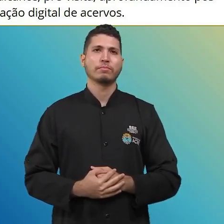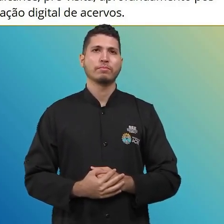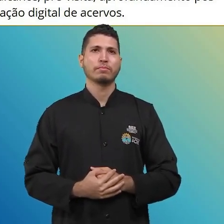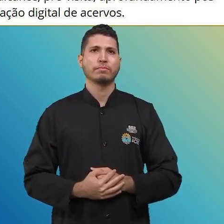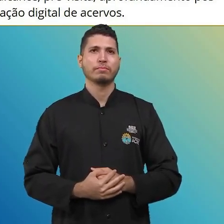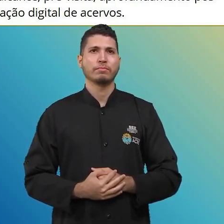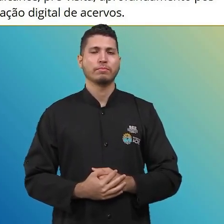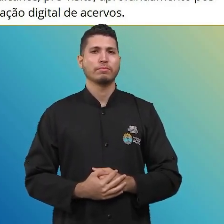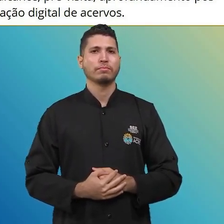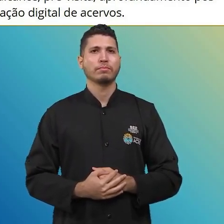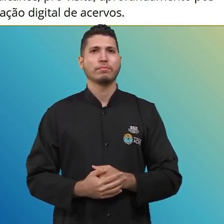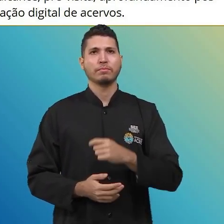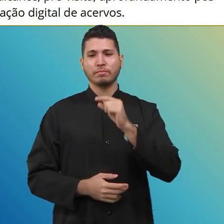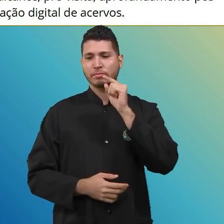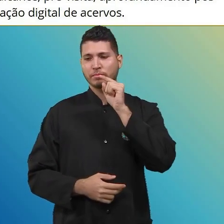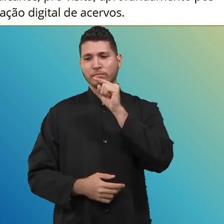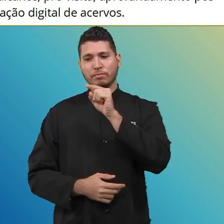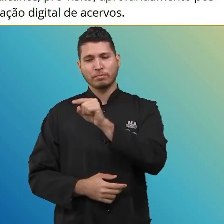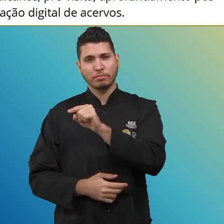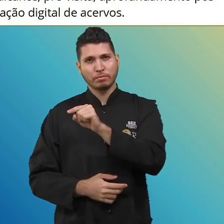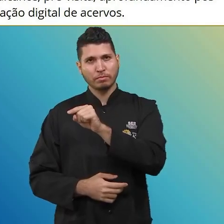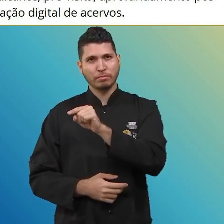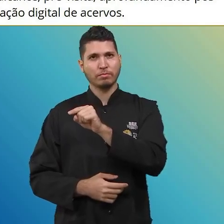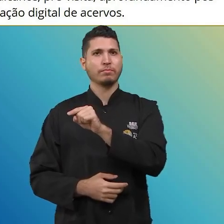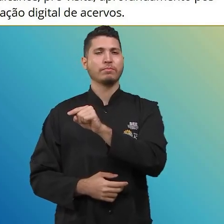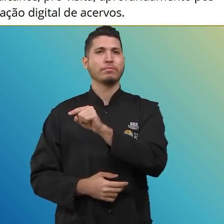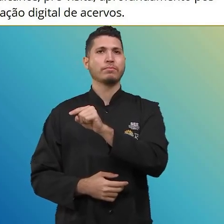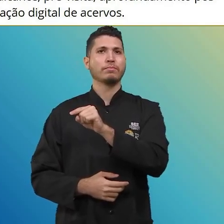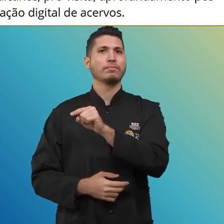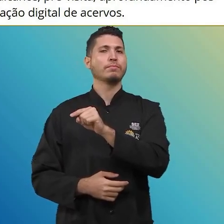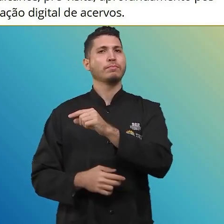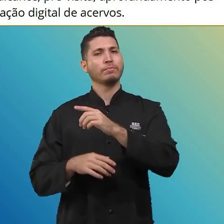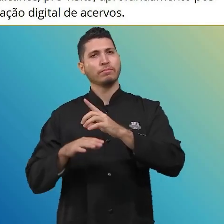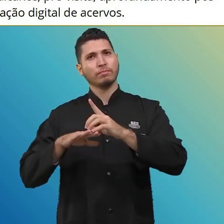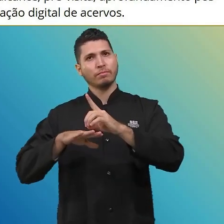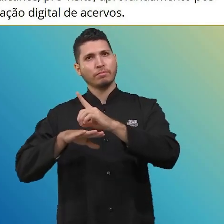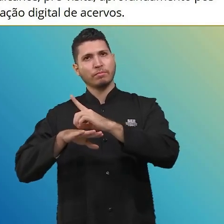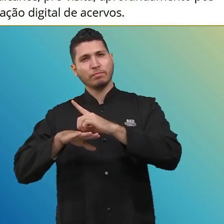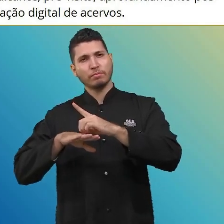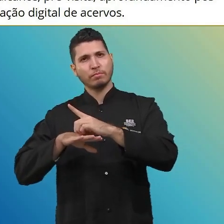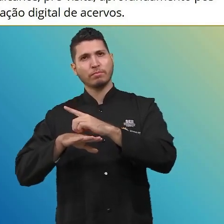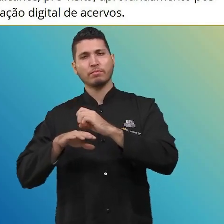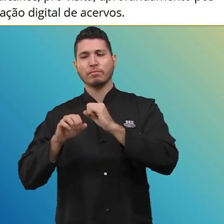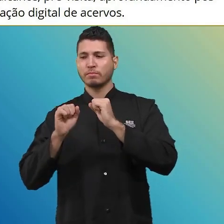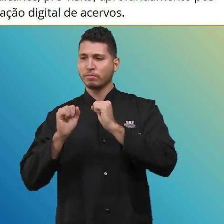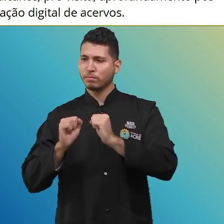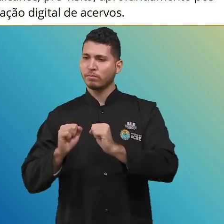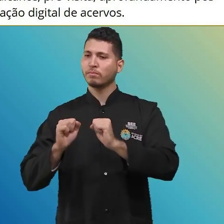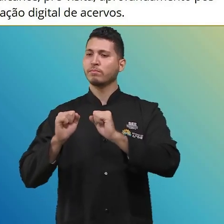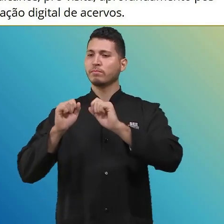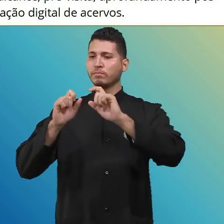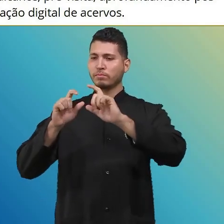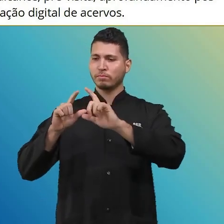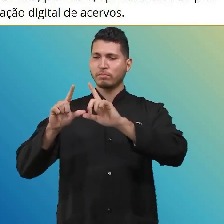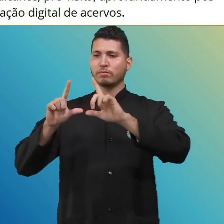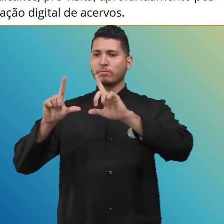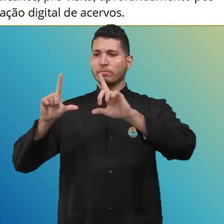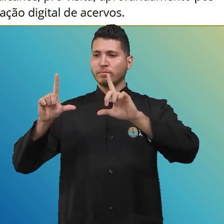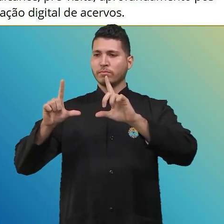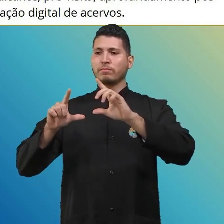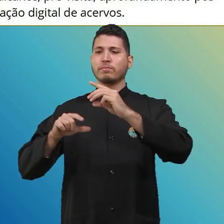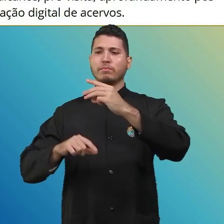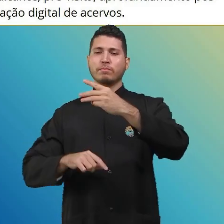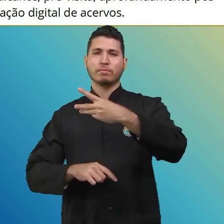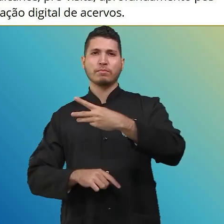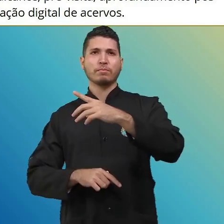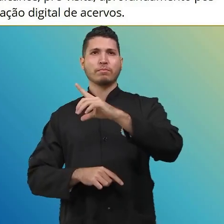obras. Já no museu virtual, tem o que é digital. Então, você pode dar um zoom, tem a função 3D,